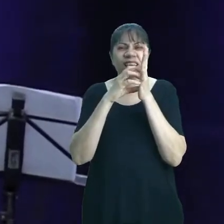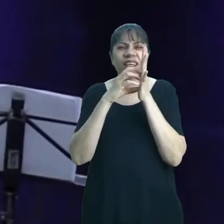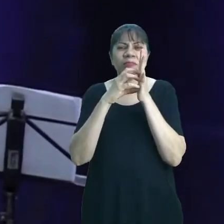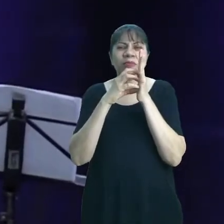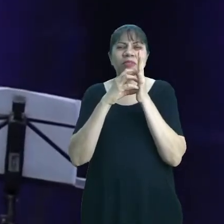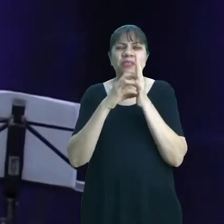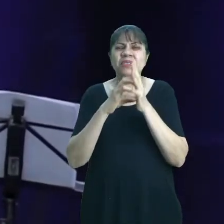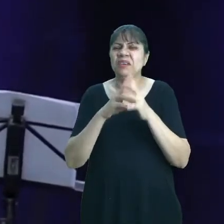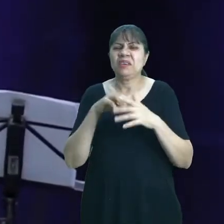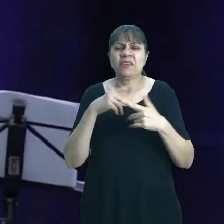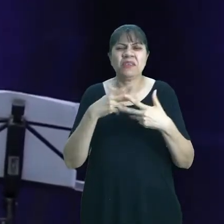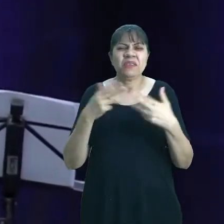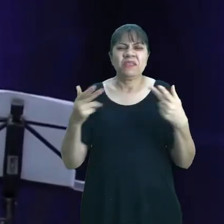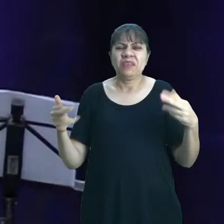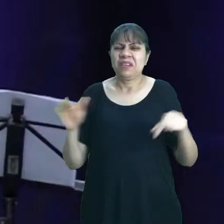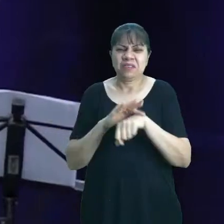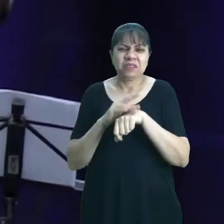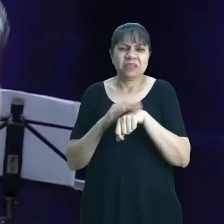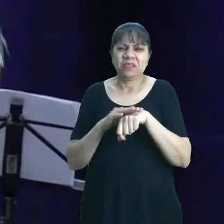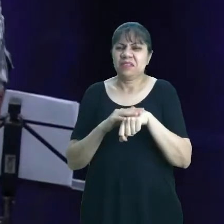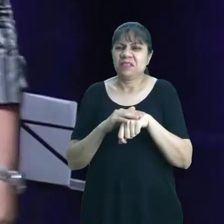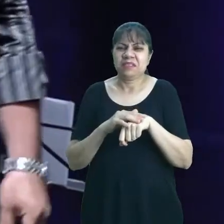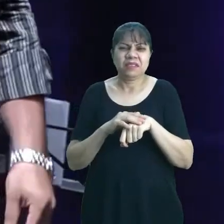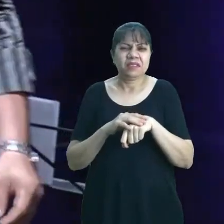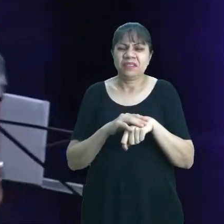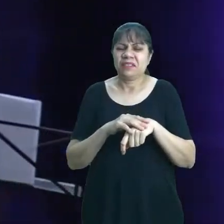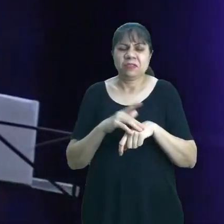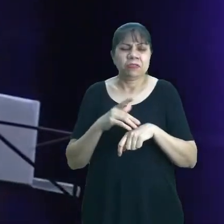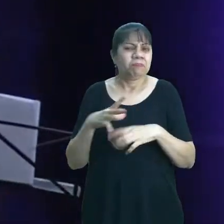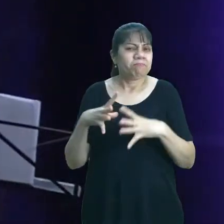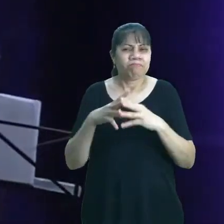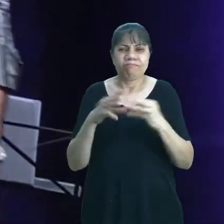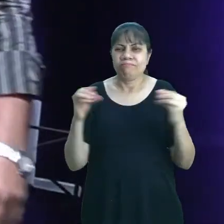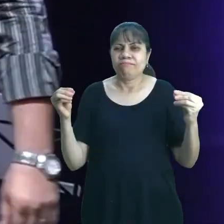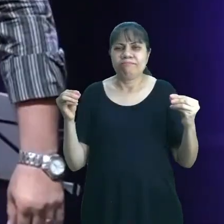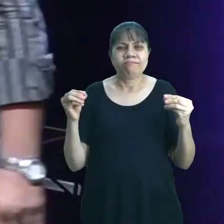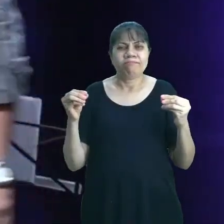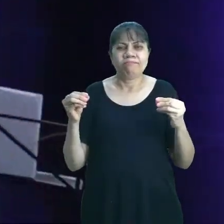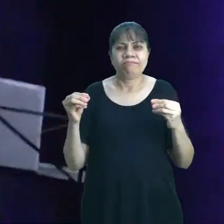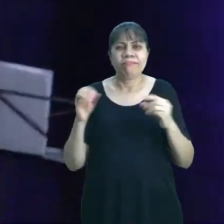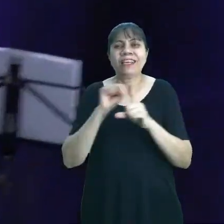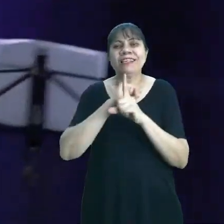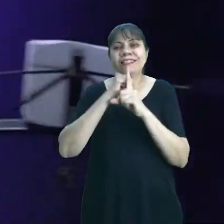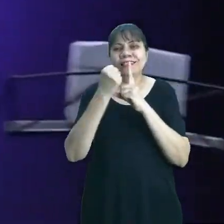E a sociedade amazonense está infestada com HPV.